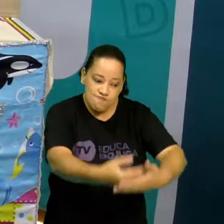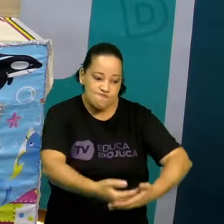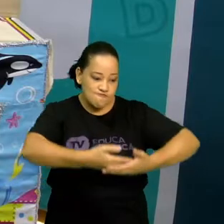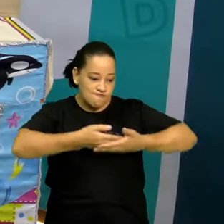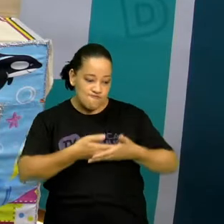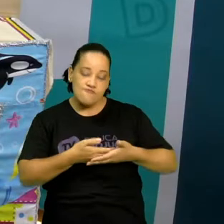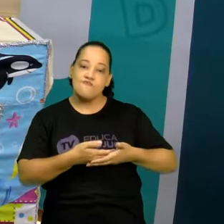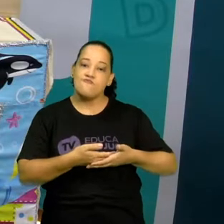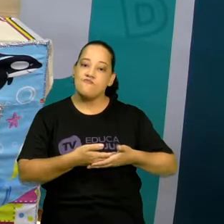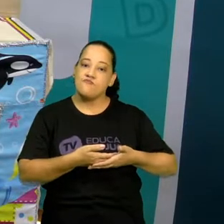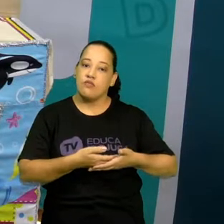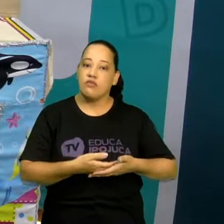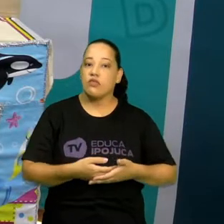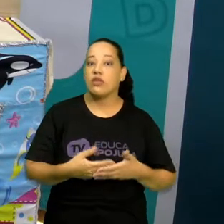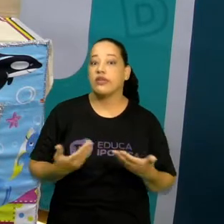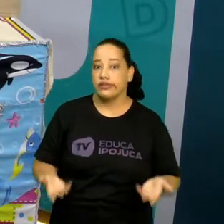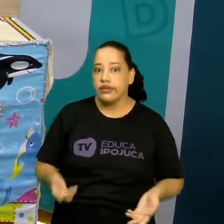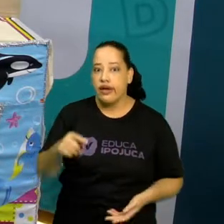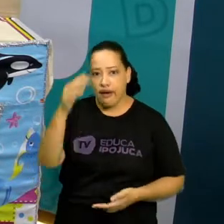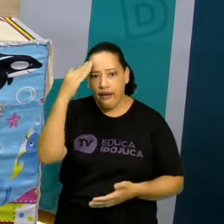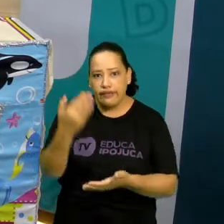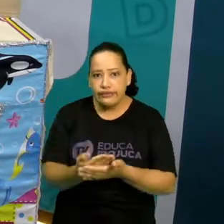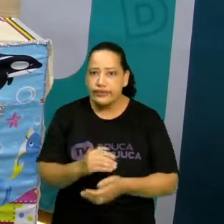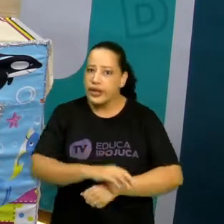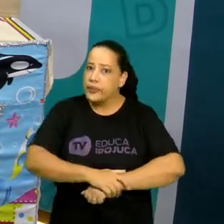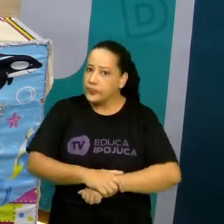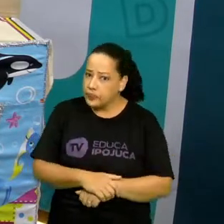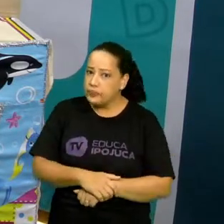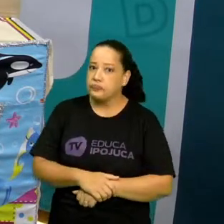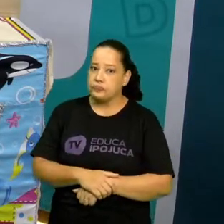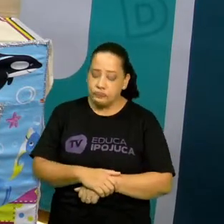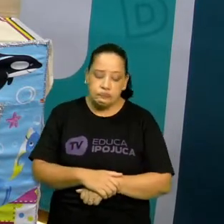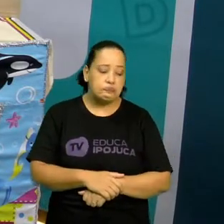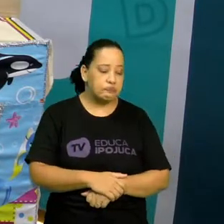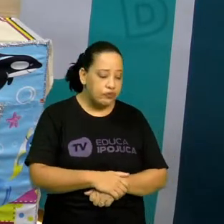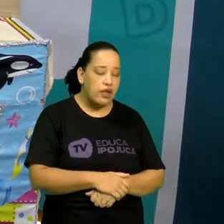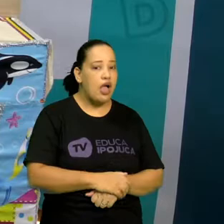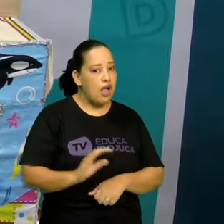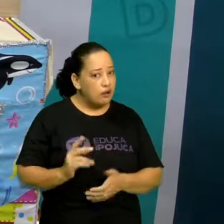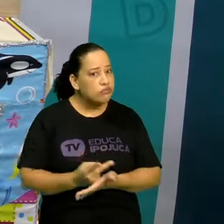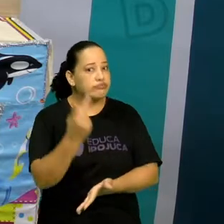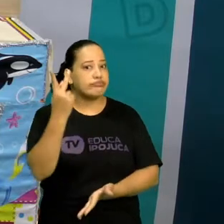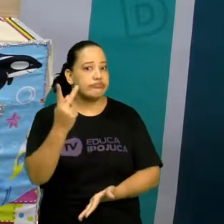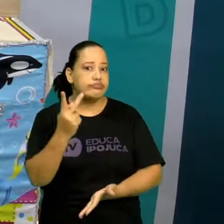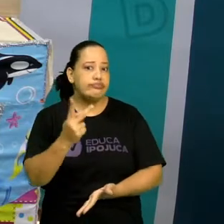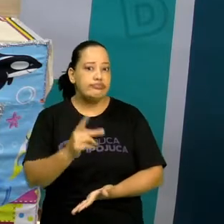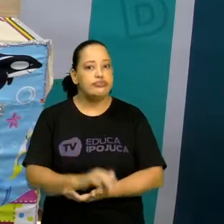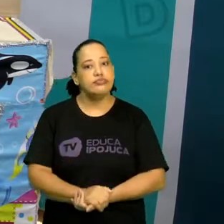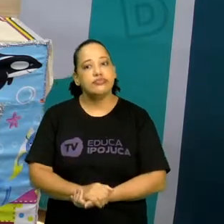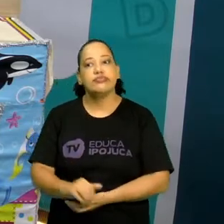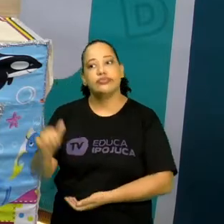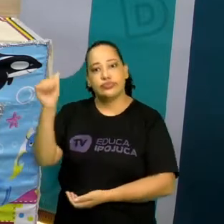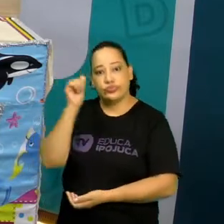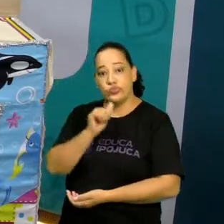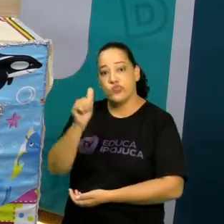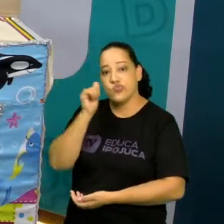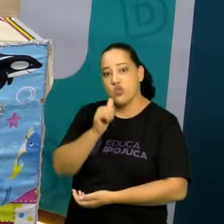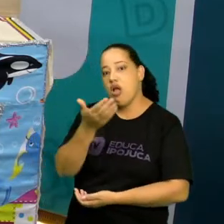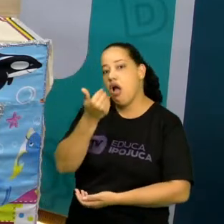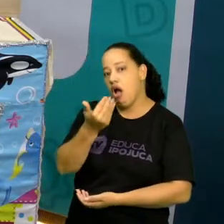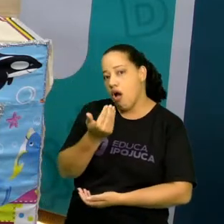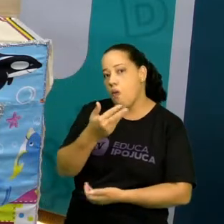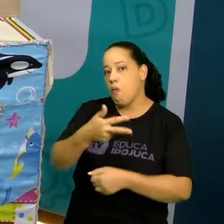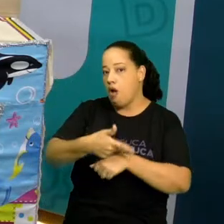tu acredita que aconteceu a mulher comeu já